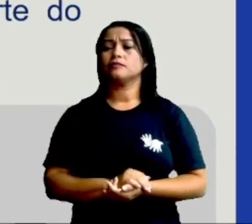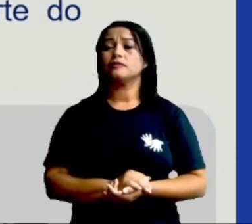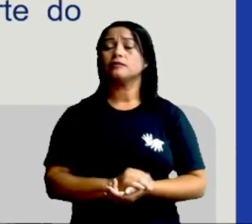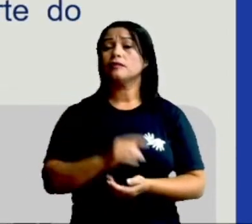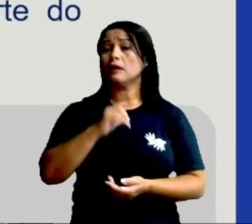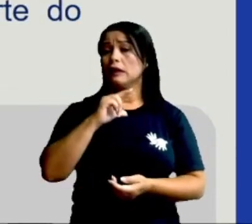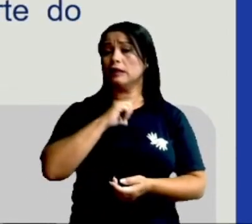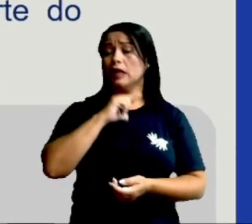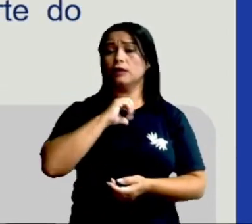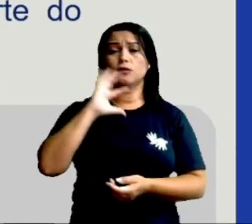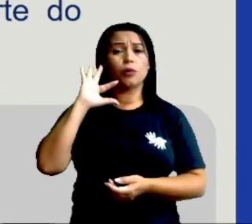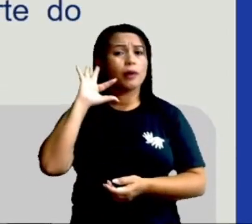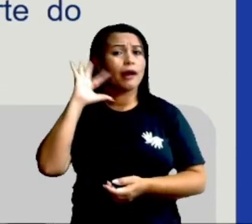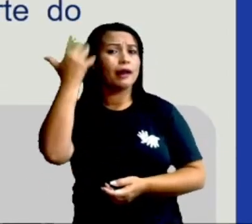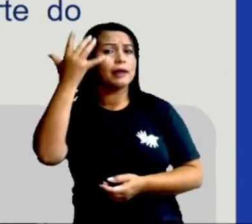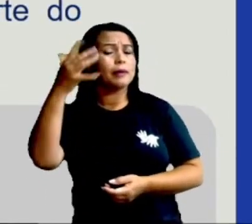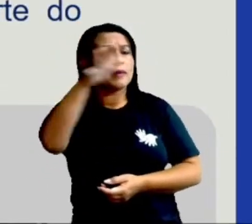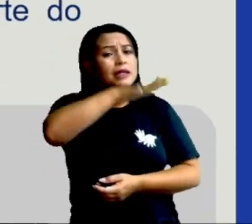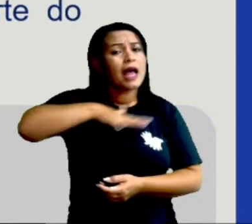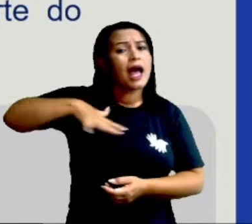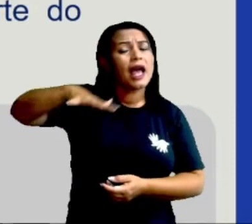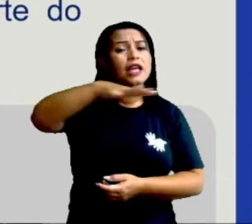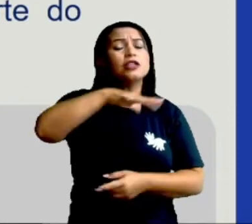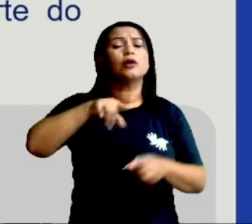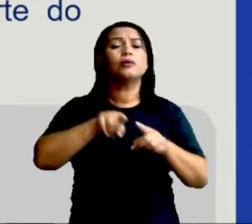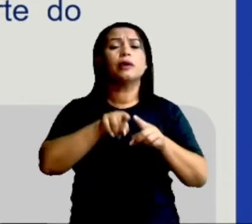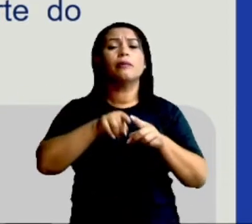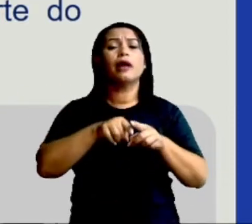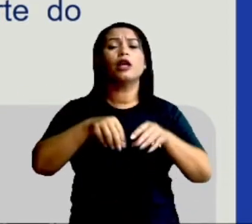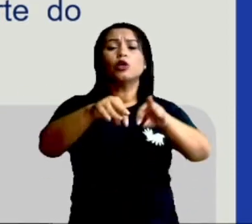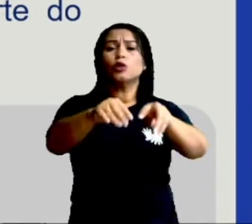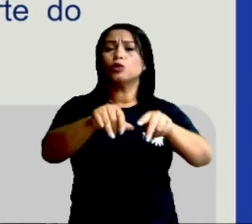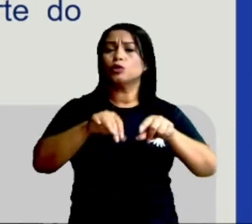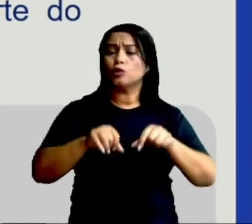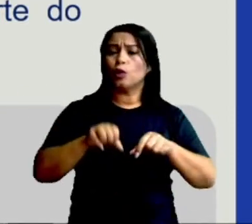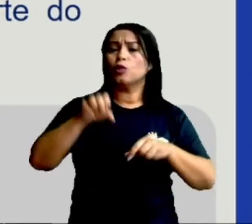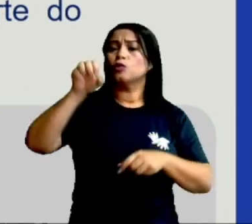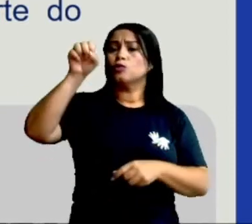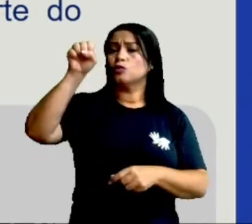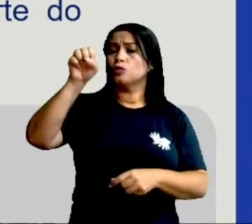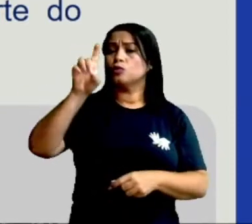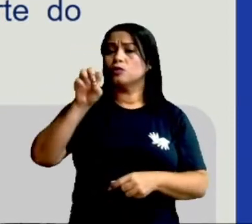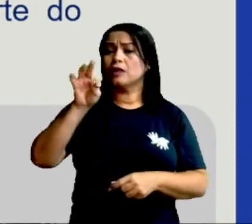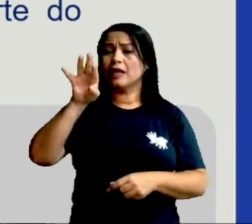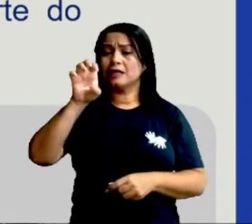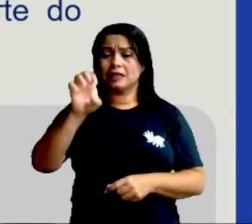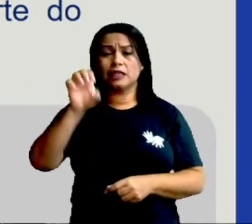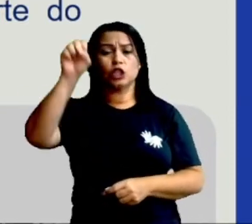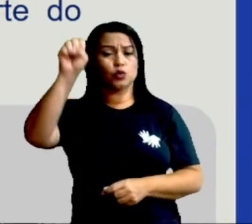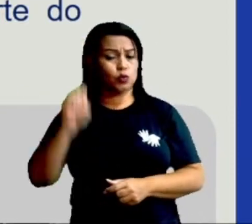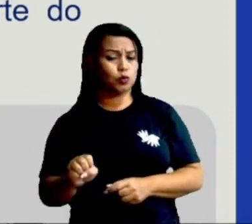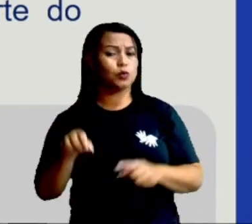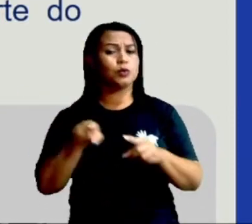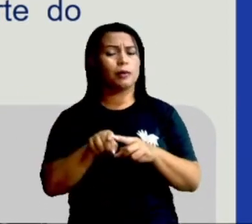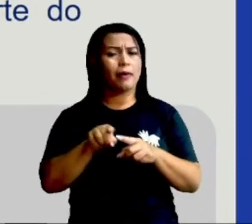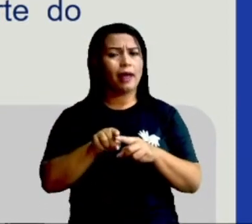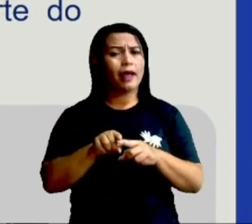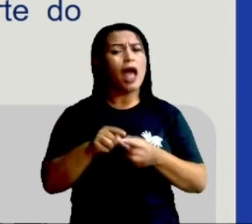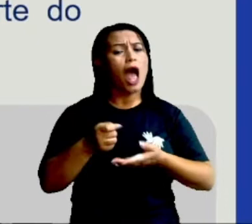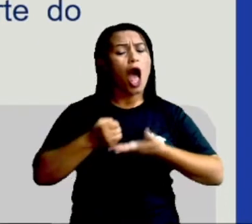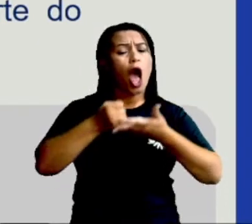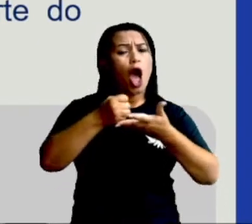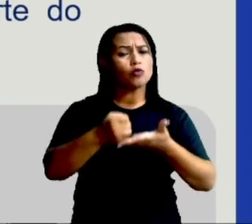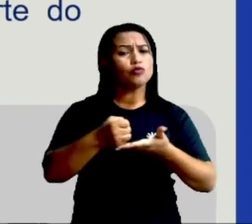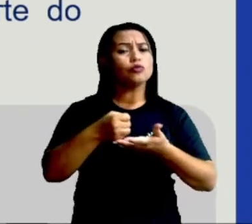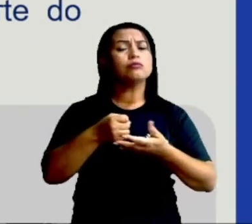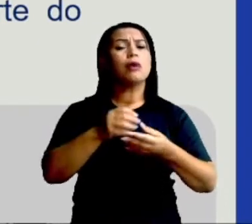O clima e o solo das regiões Sudeste e Sul favoreceram o desenvolvimento do café na exportação. No